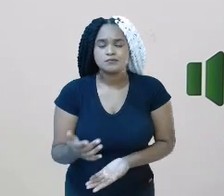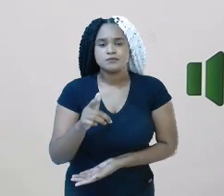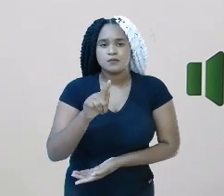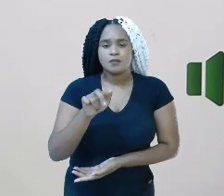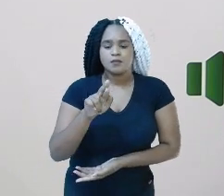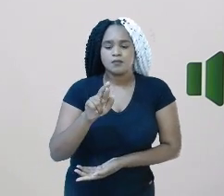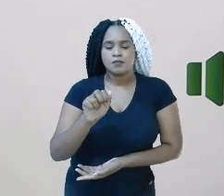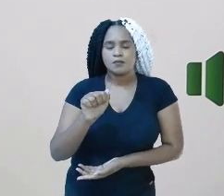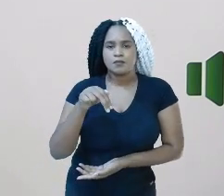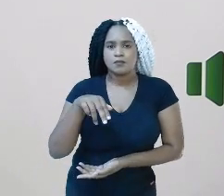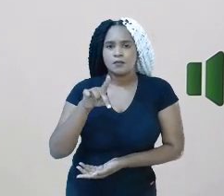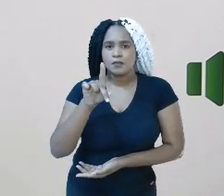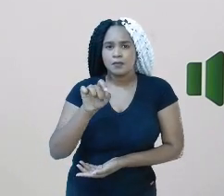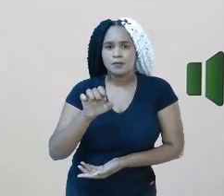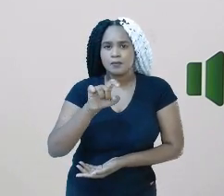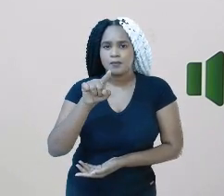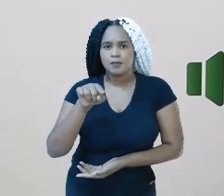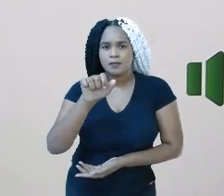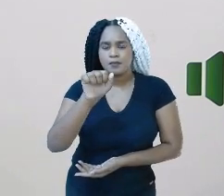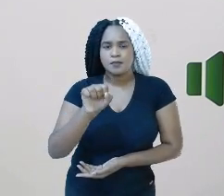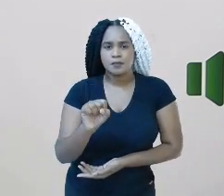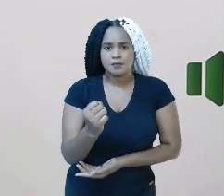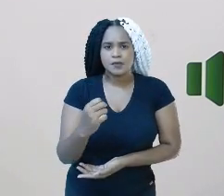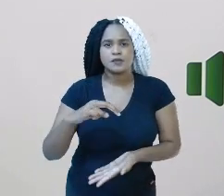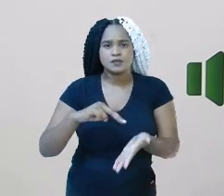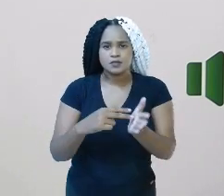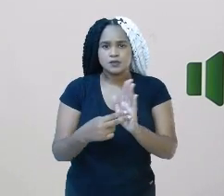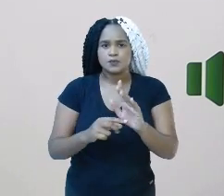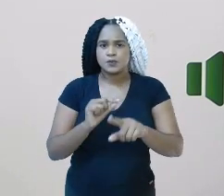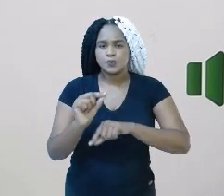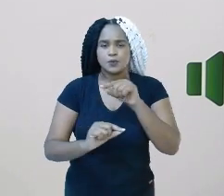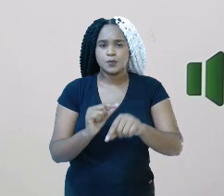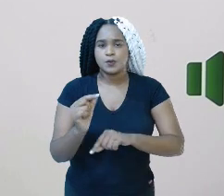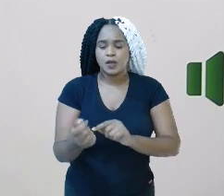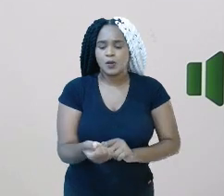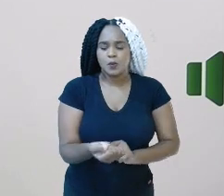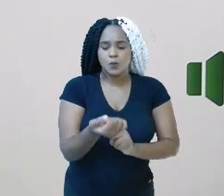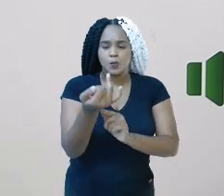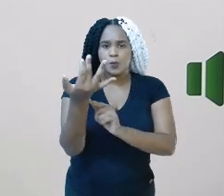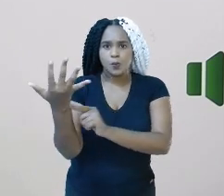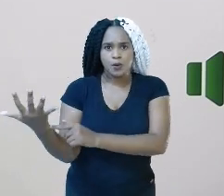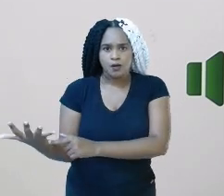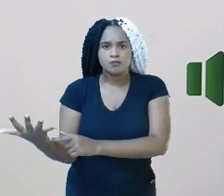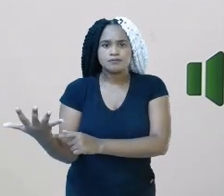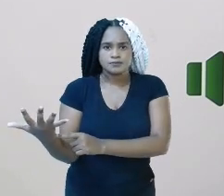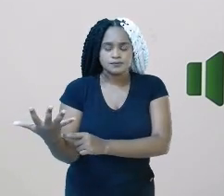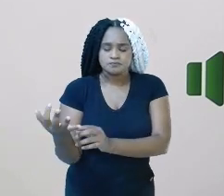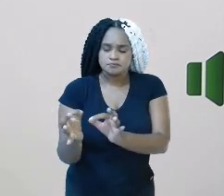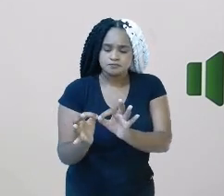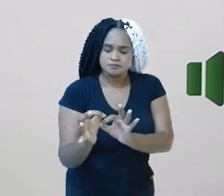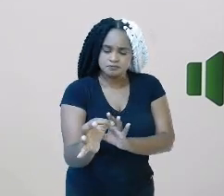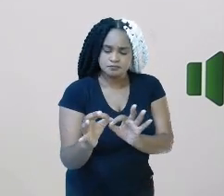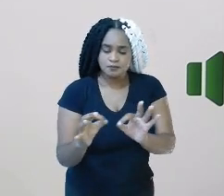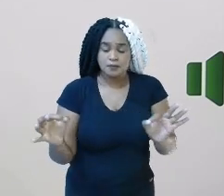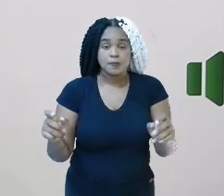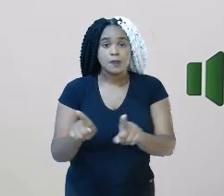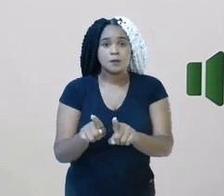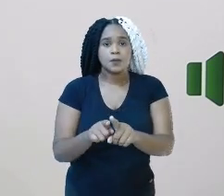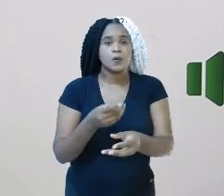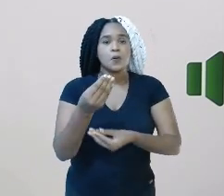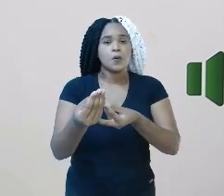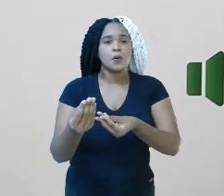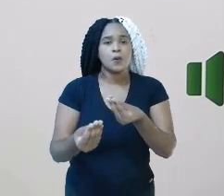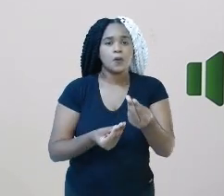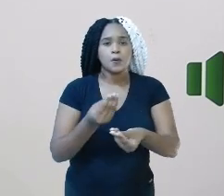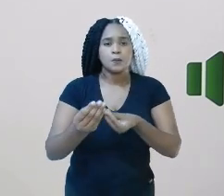Grandezas e medidas é sobre isso. É sobre o que a gente vai medir, como a gente vai medir